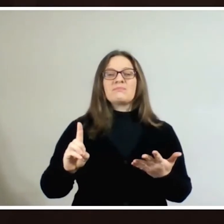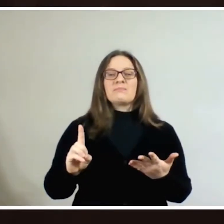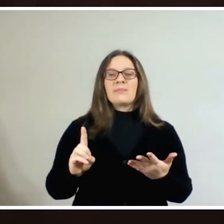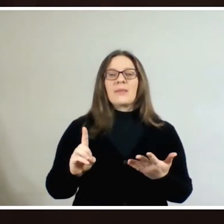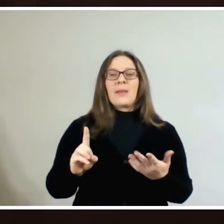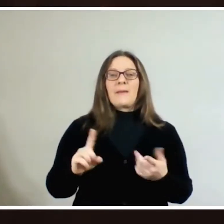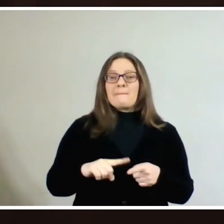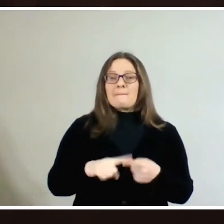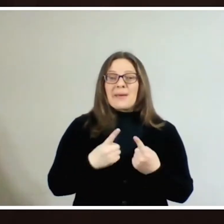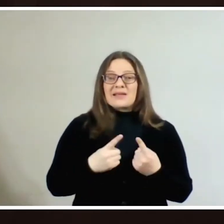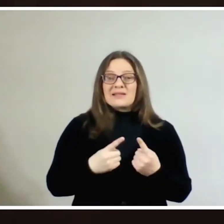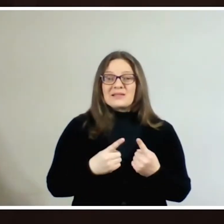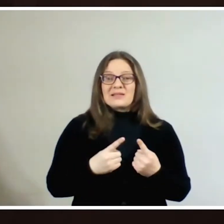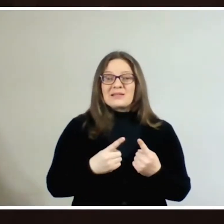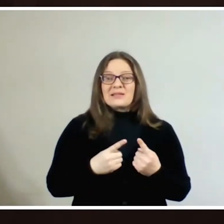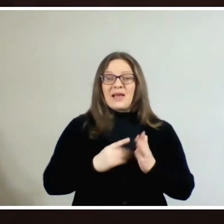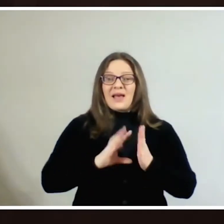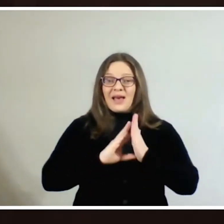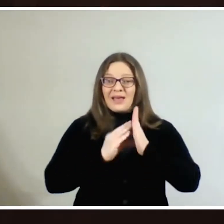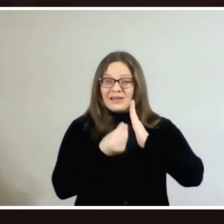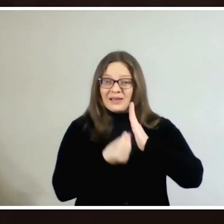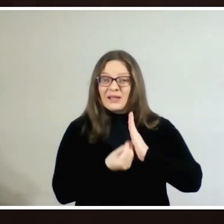cristã era algo